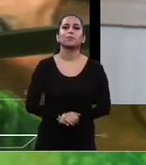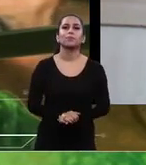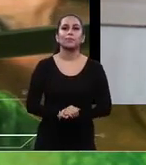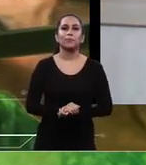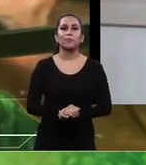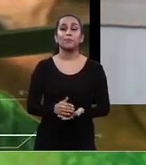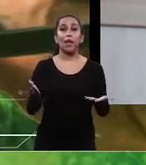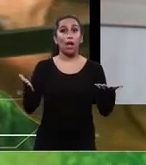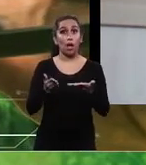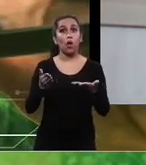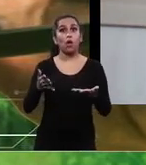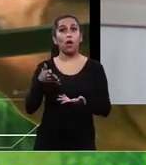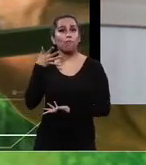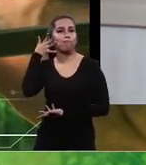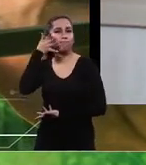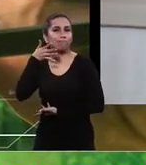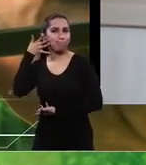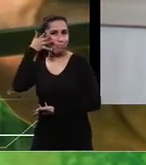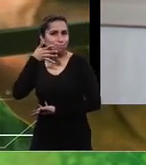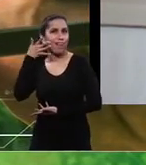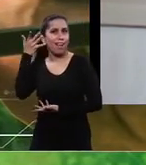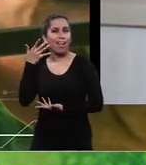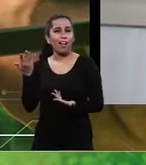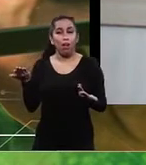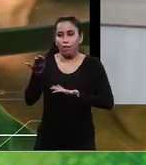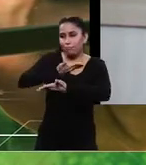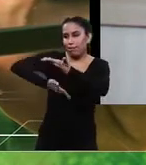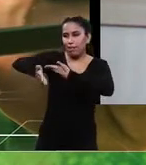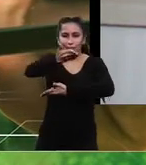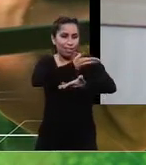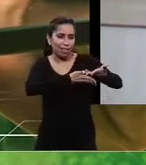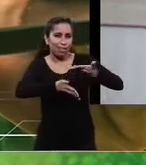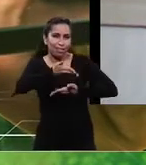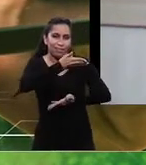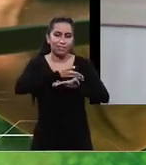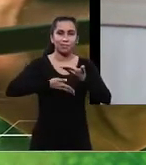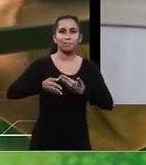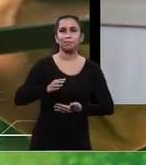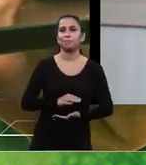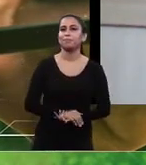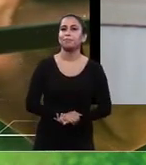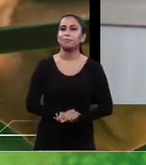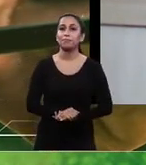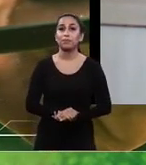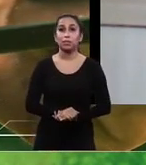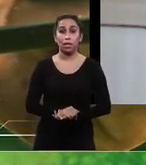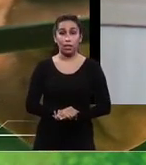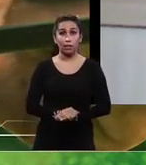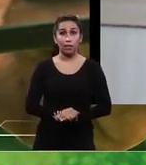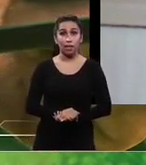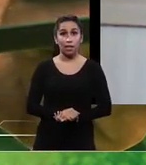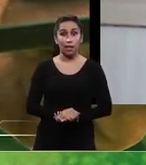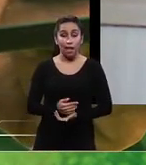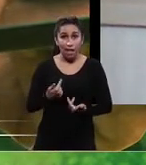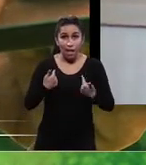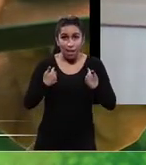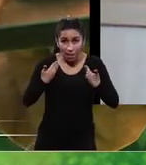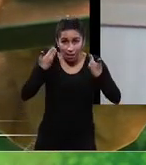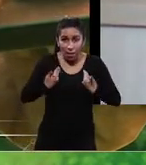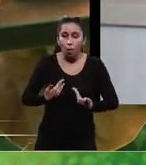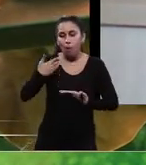a nossa fala, né, a nossa troca de ideias aqui. Eu agradeço a presença do